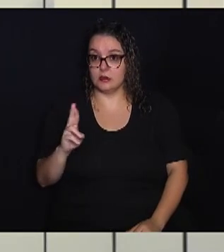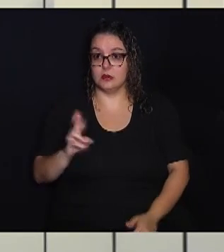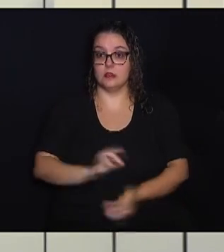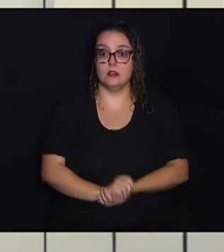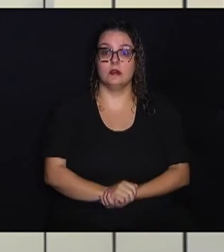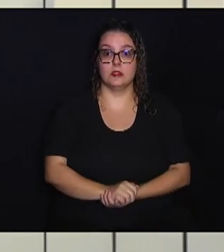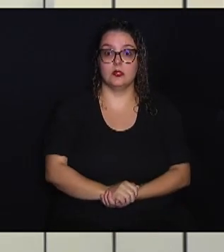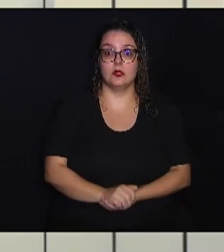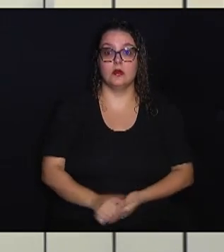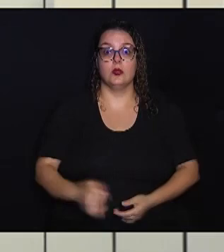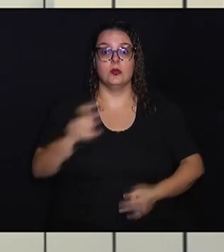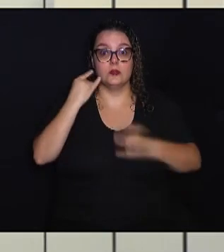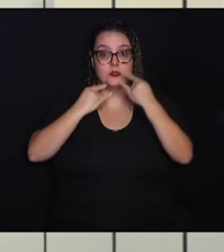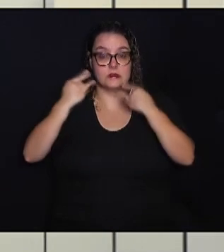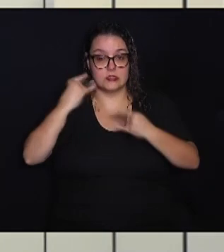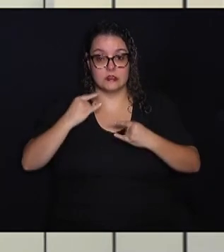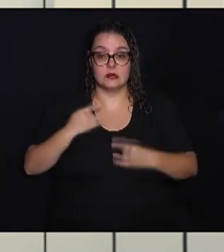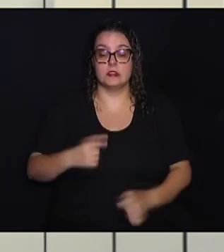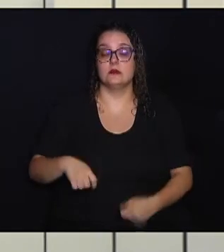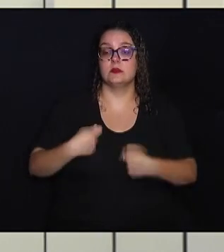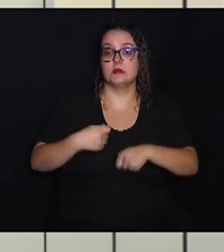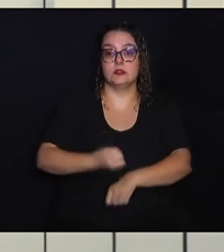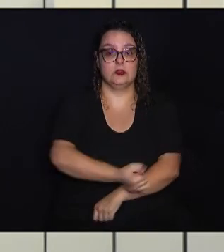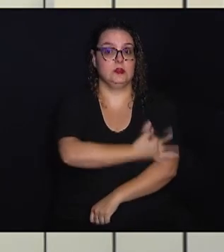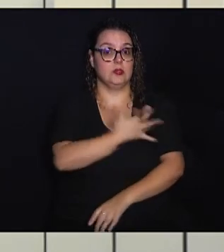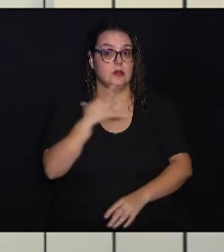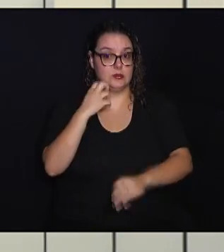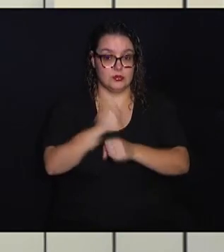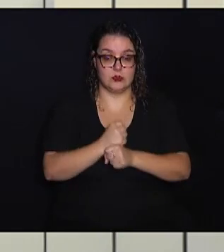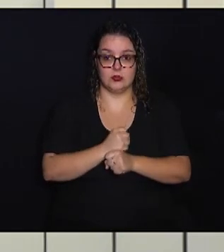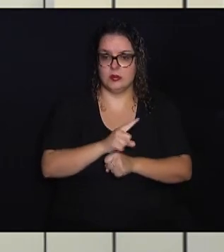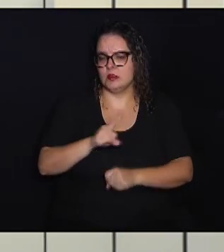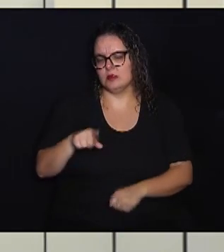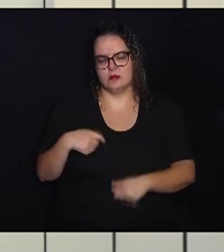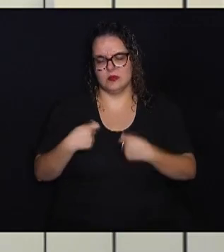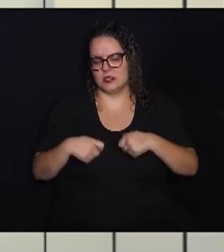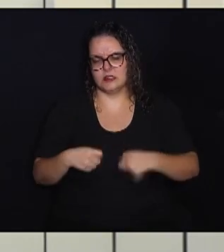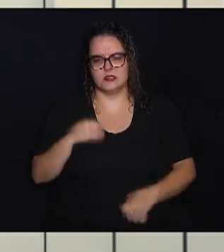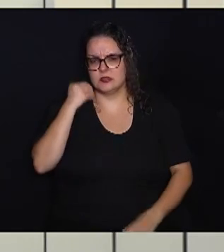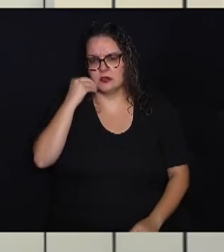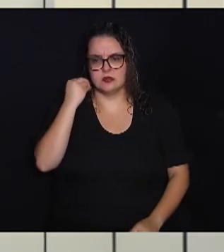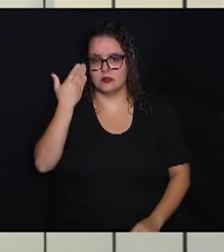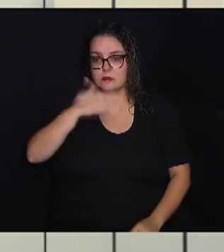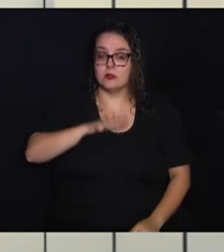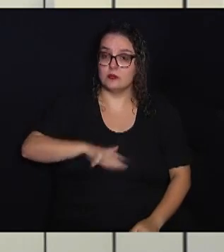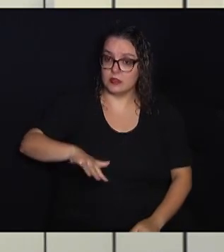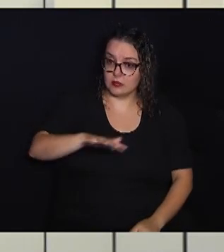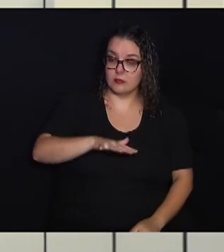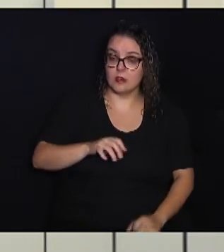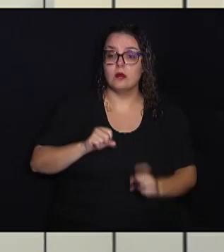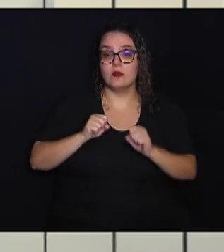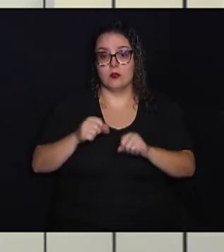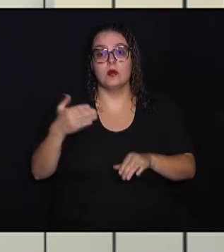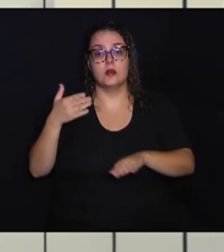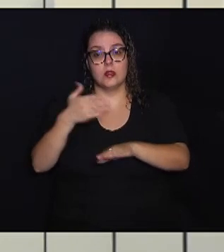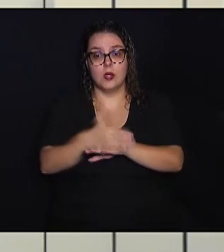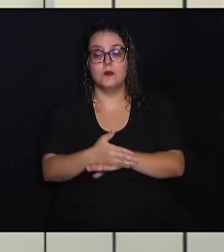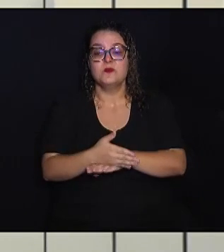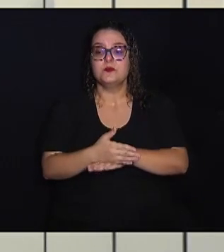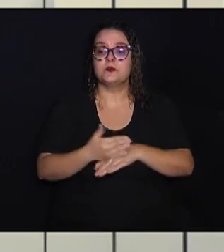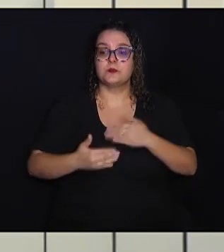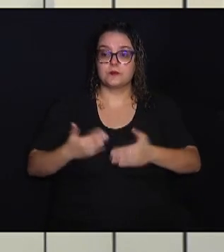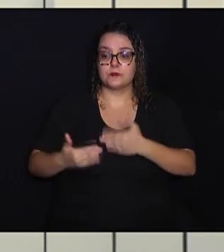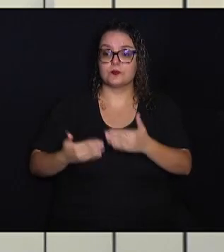Os interessados devem ter ensino fundamental completo, sem exigência de experiência comprovada na área, e podem participar do